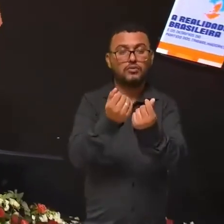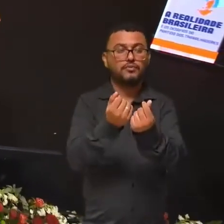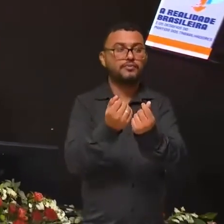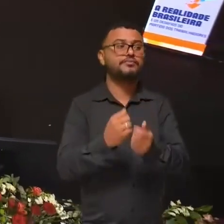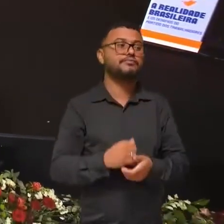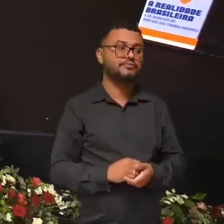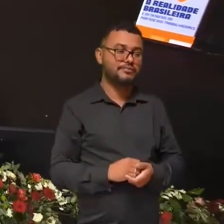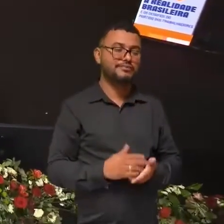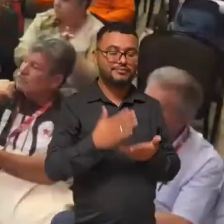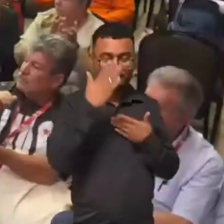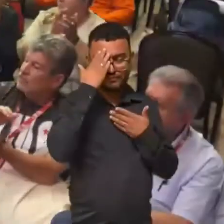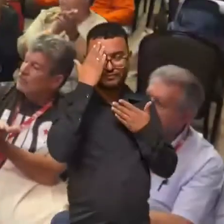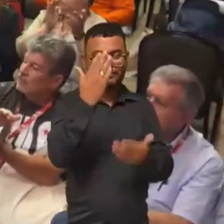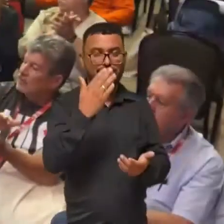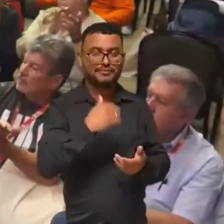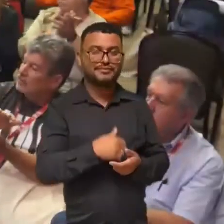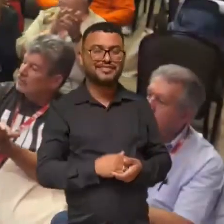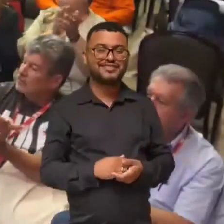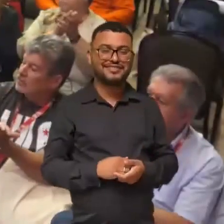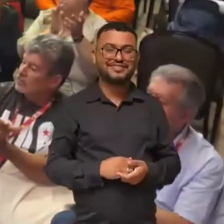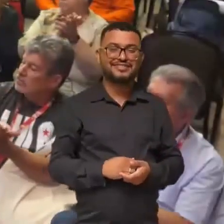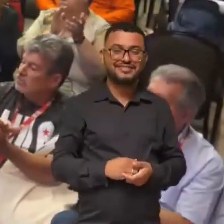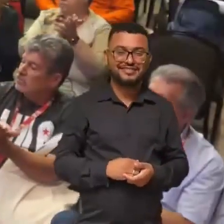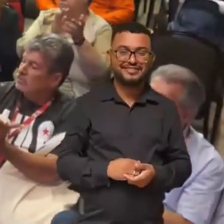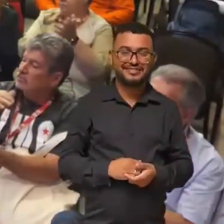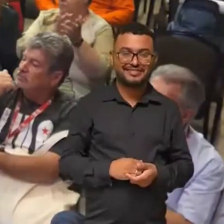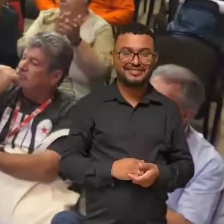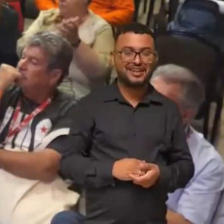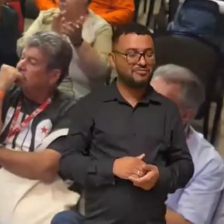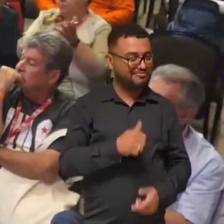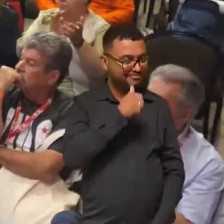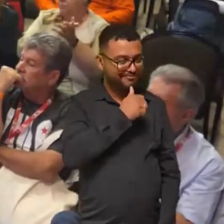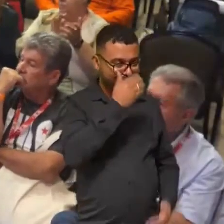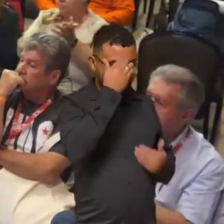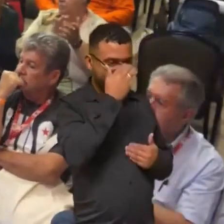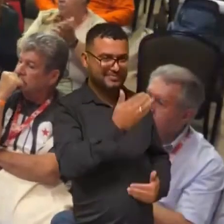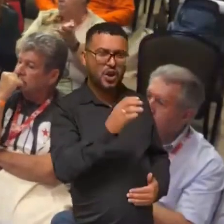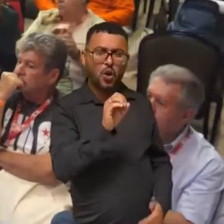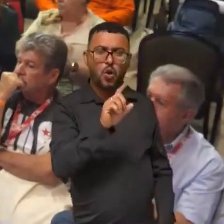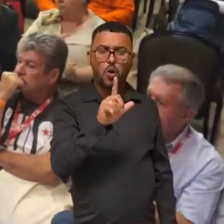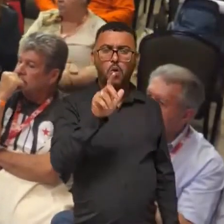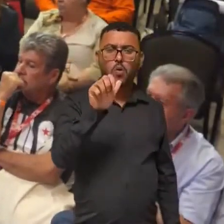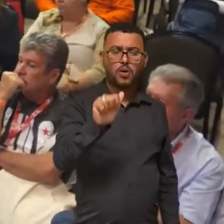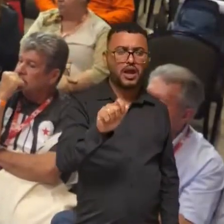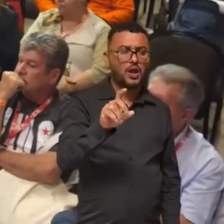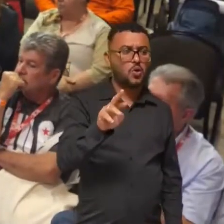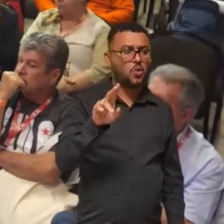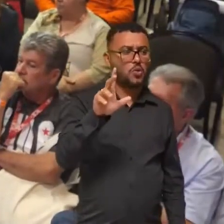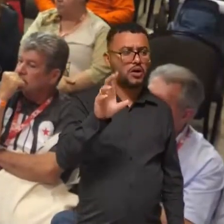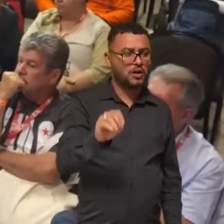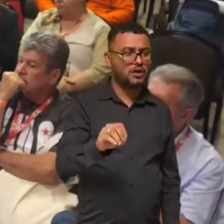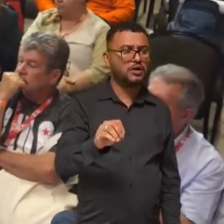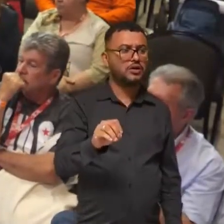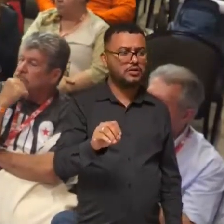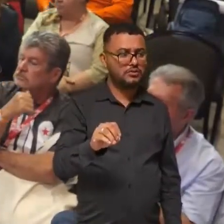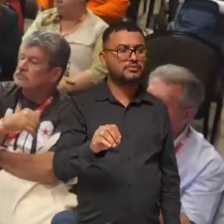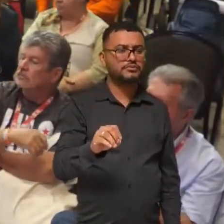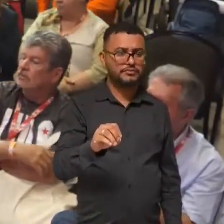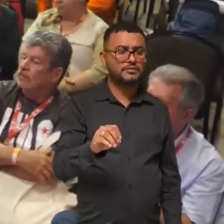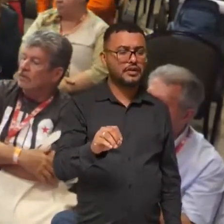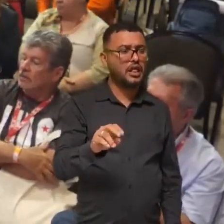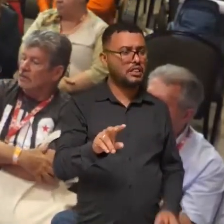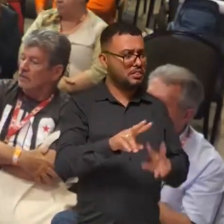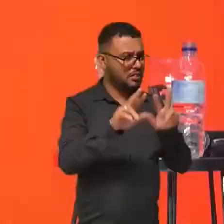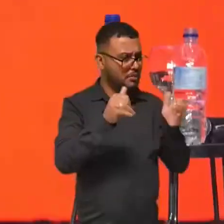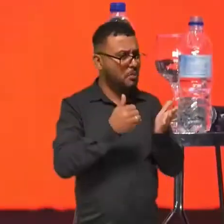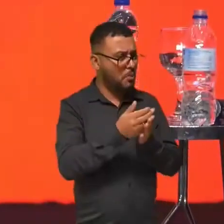Muito obrigada, Olga. Olga Curado. Muito bom esse início, esquentando